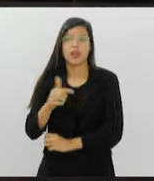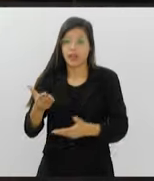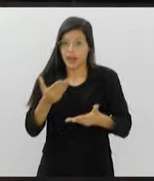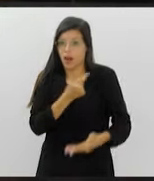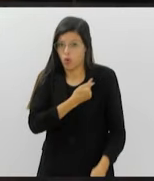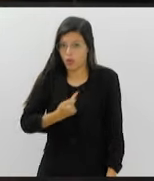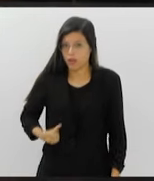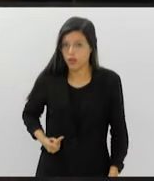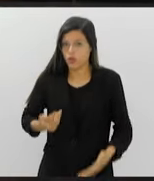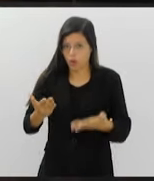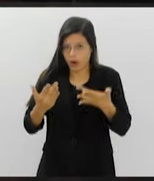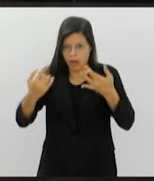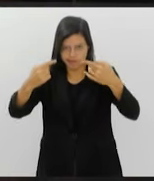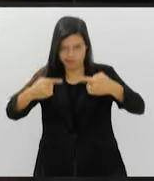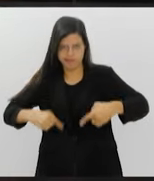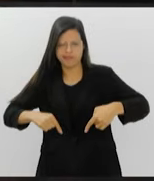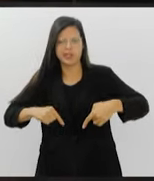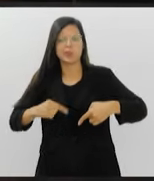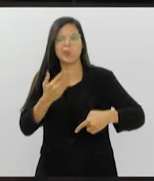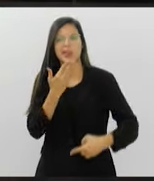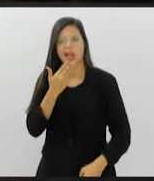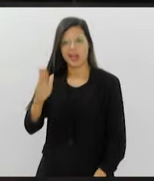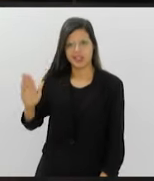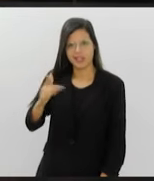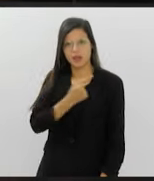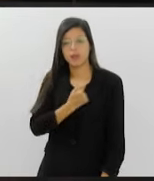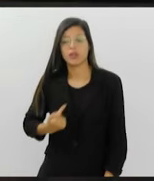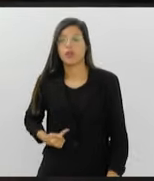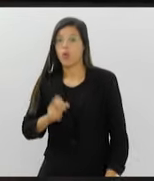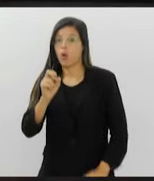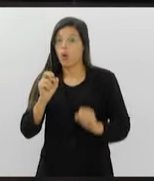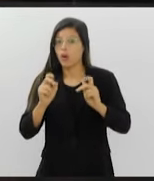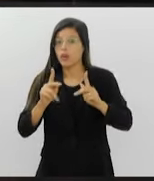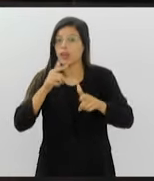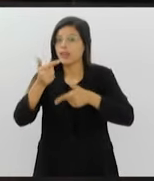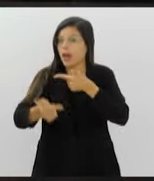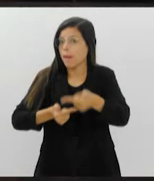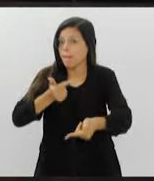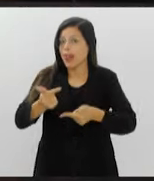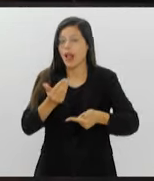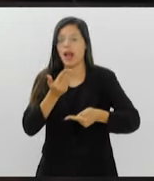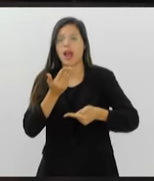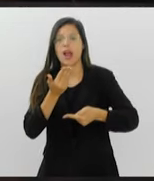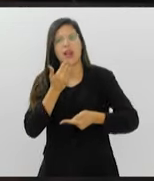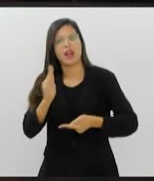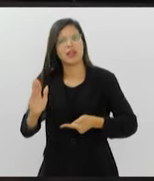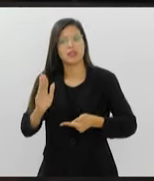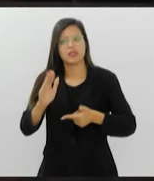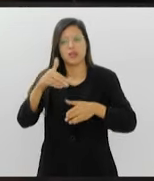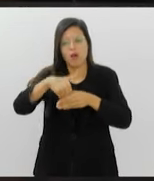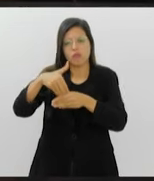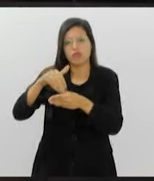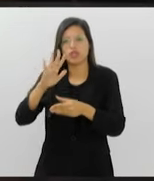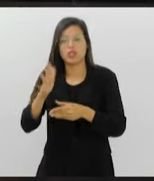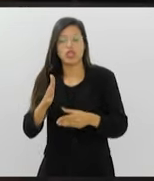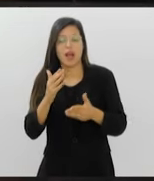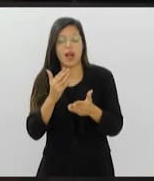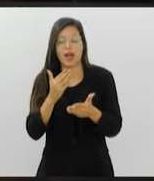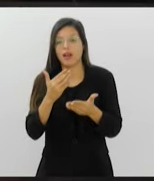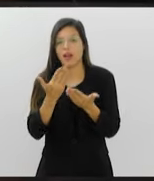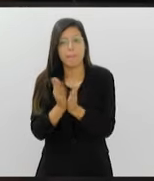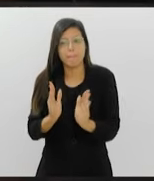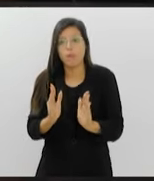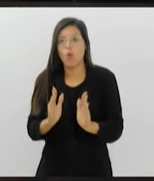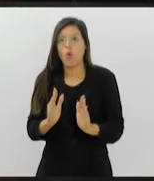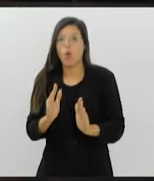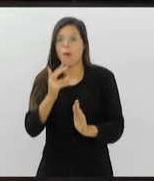quer disputar qualquer mandato, é legítimo. Vai trabalhar, que a eleição já passou, porque está se achando. Porque ganhou aí,